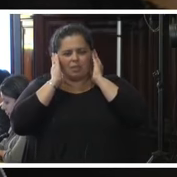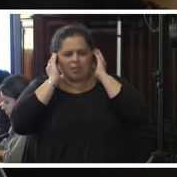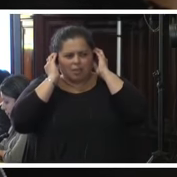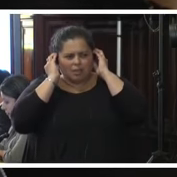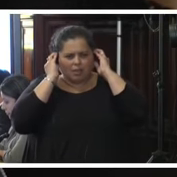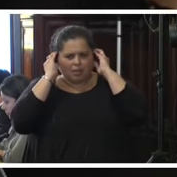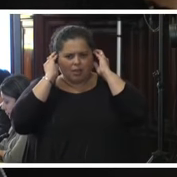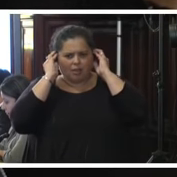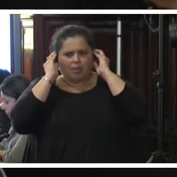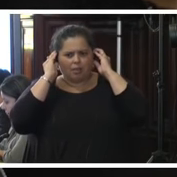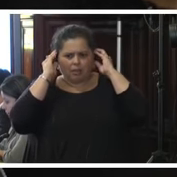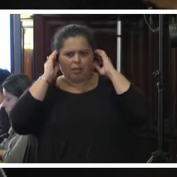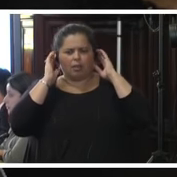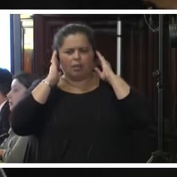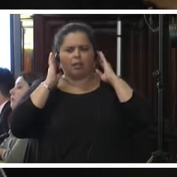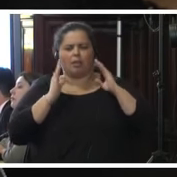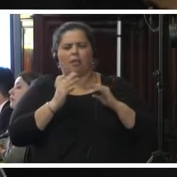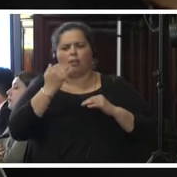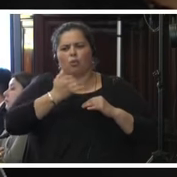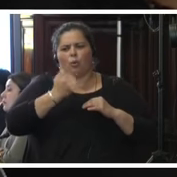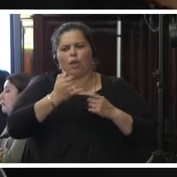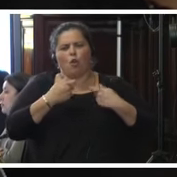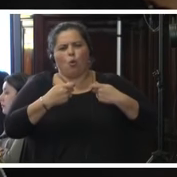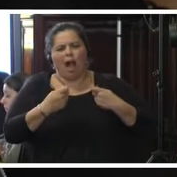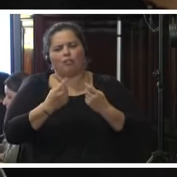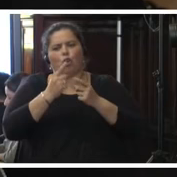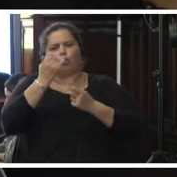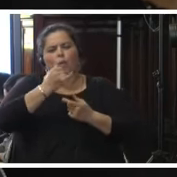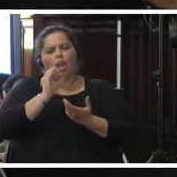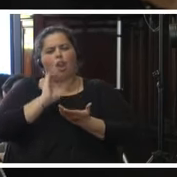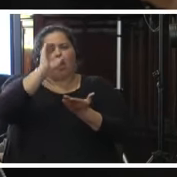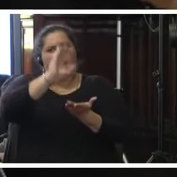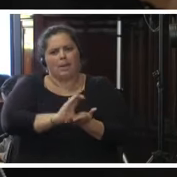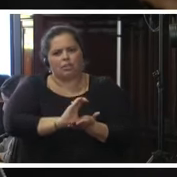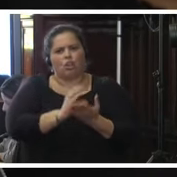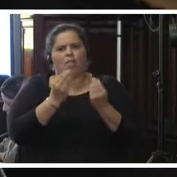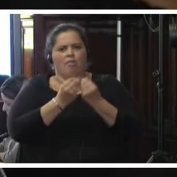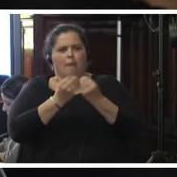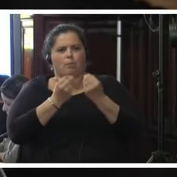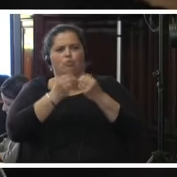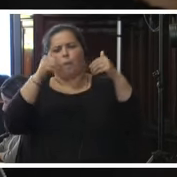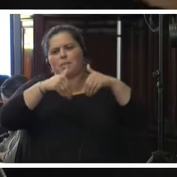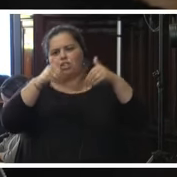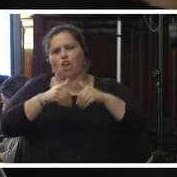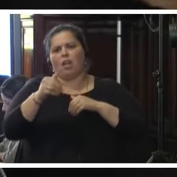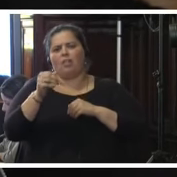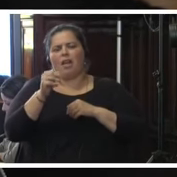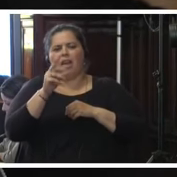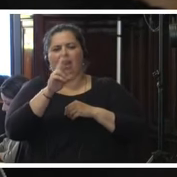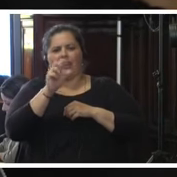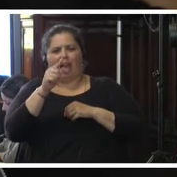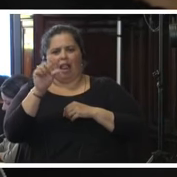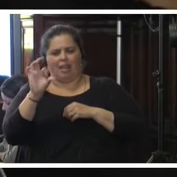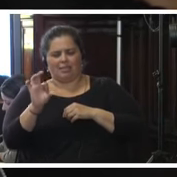US$ 600 milhões, algo em torno de US$ 200 milhões. E a ocupação teve esse custo, o dobro de gastos de programas sociais